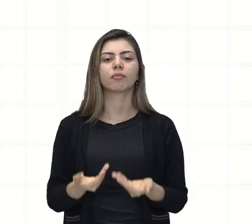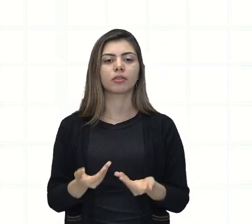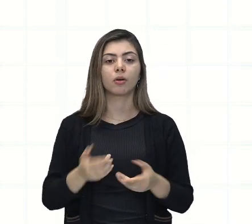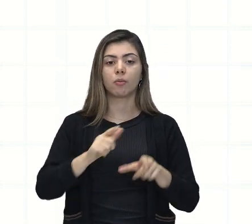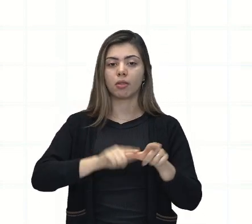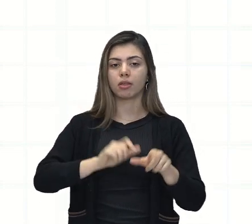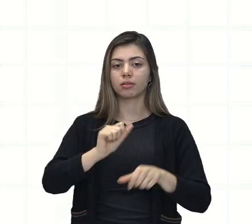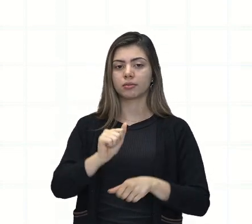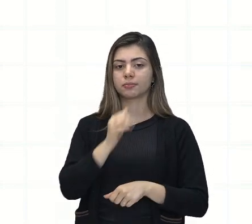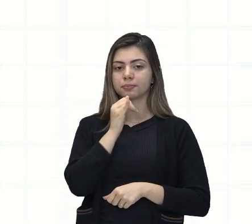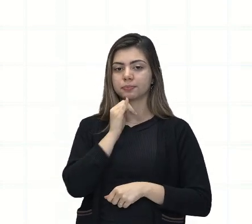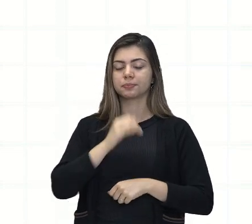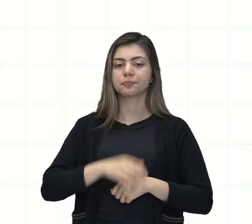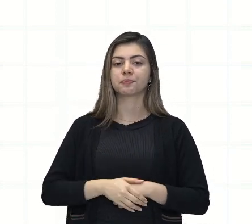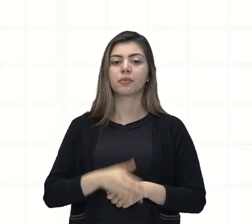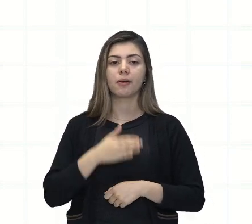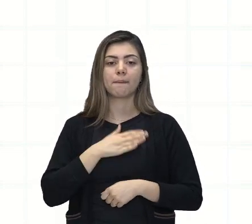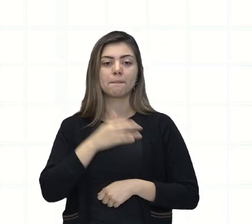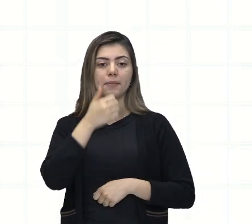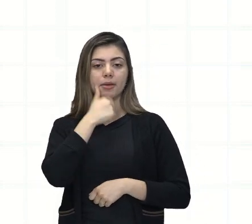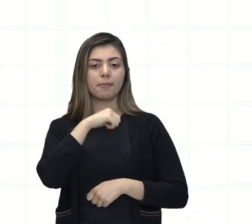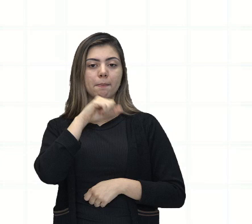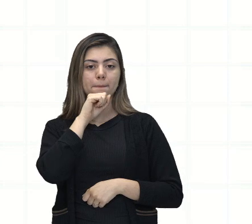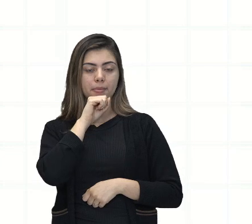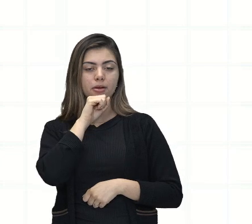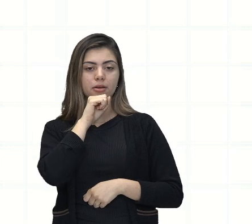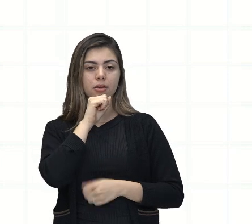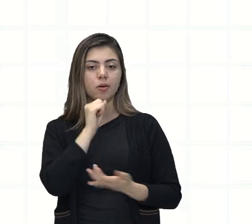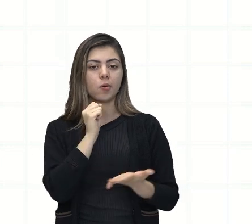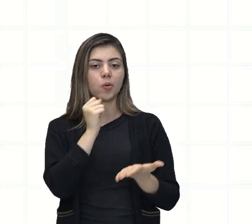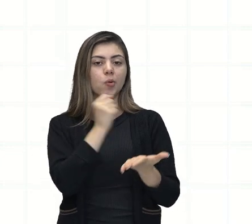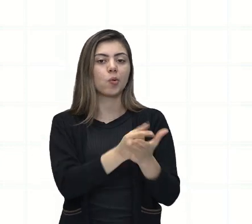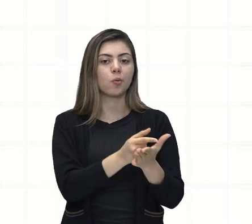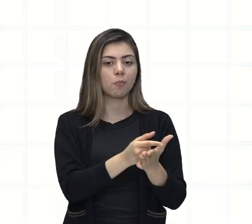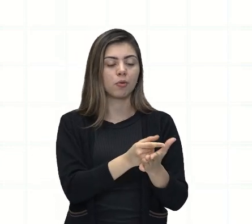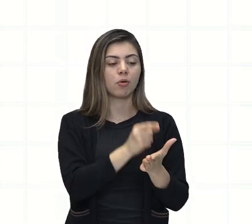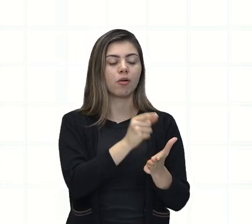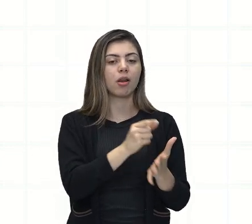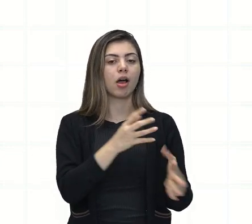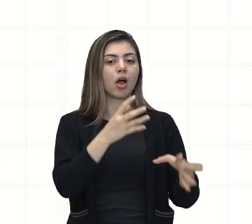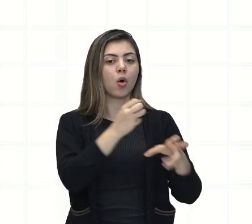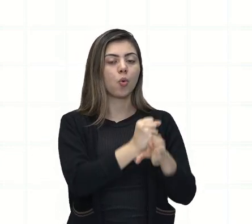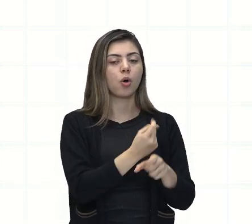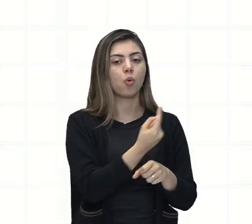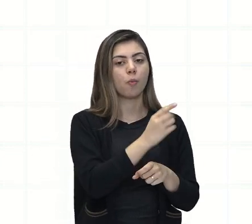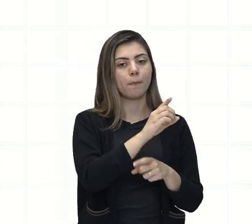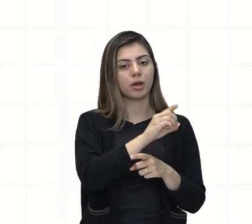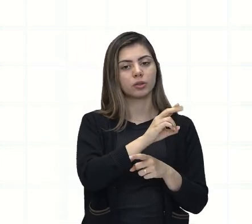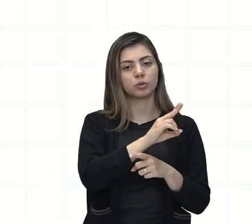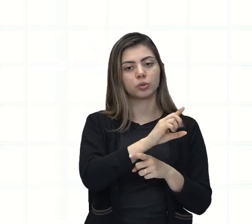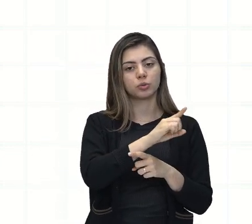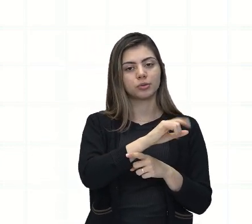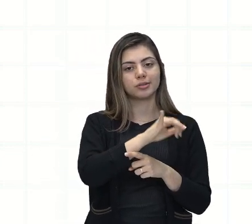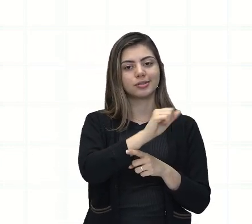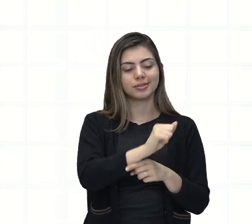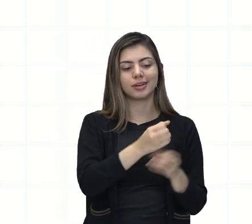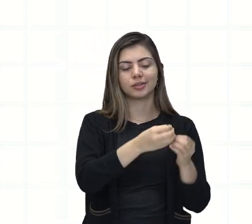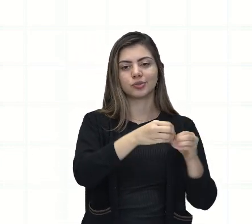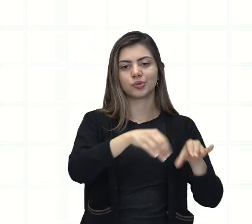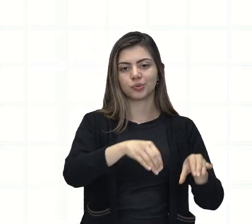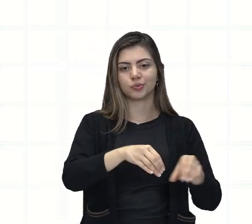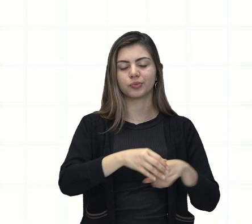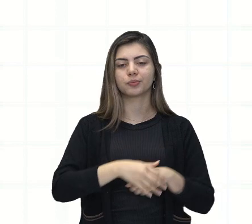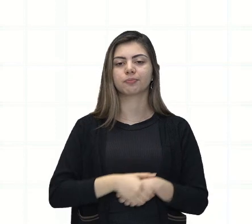Letra A. Minha mãe comprou uma dúzia de ovos,